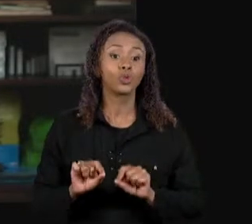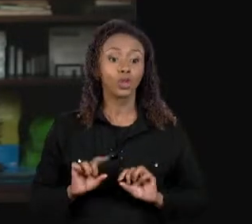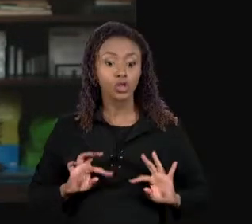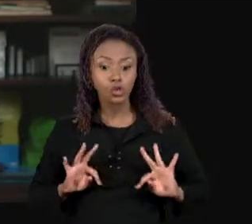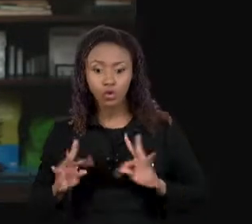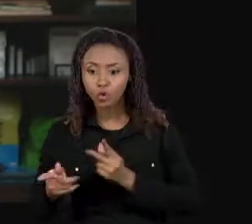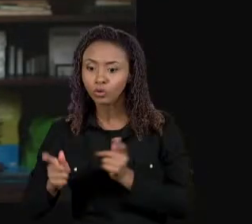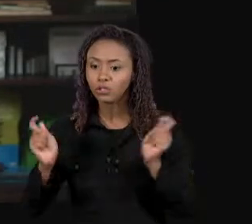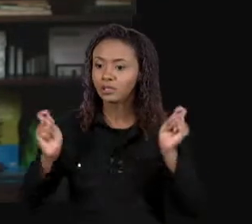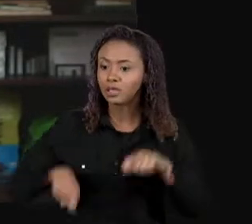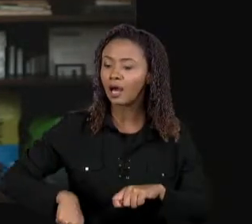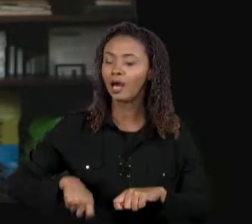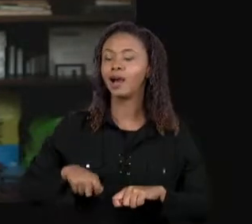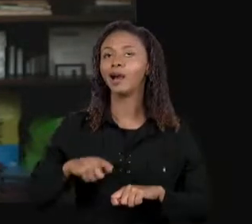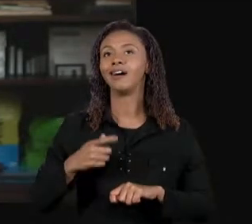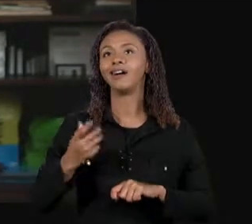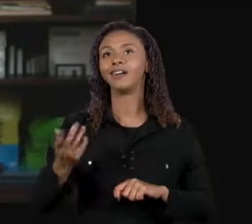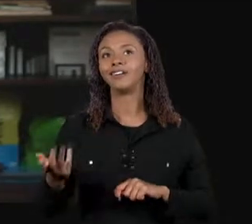tem